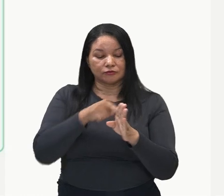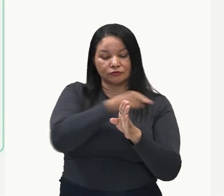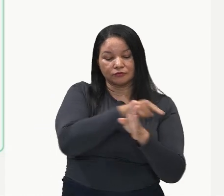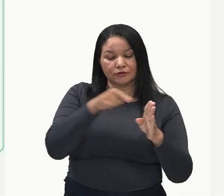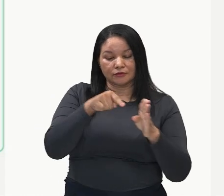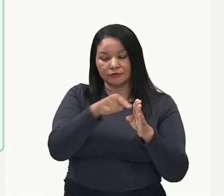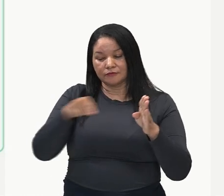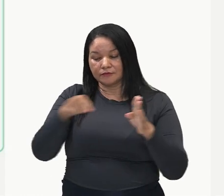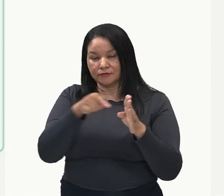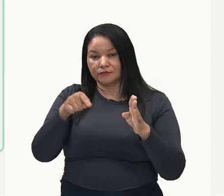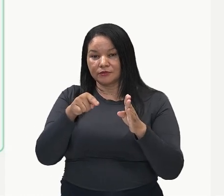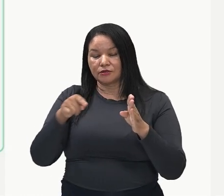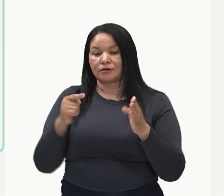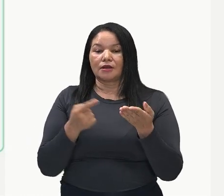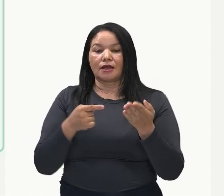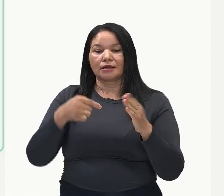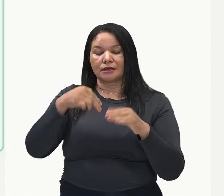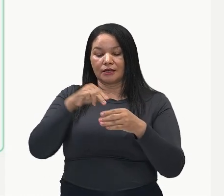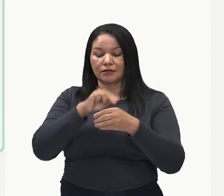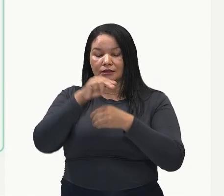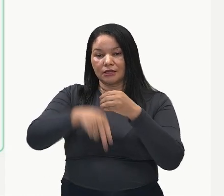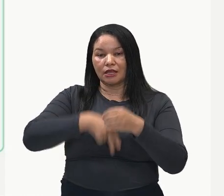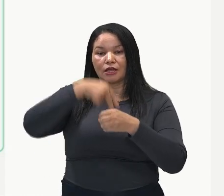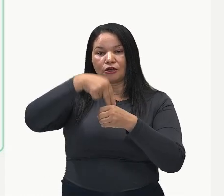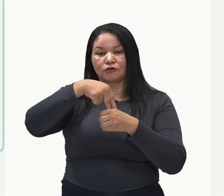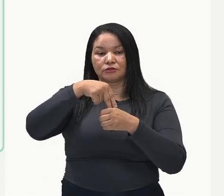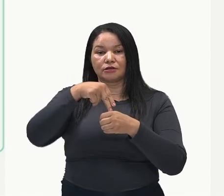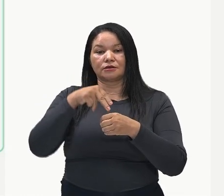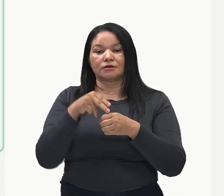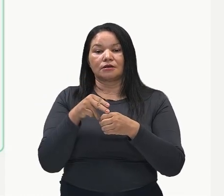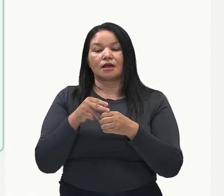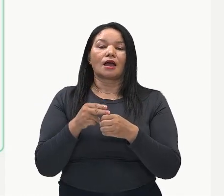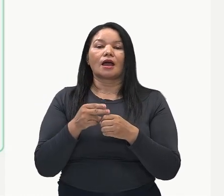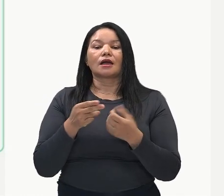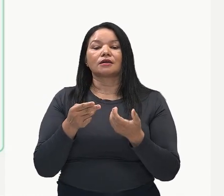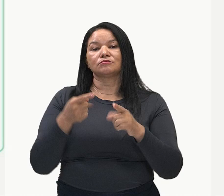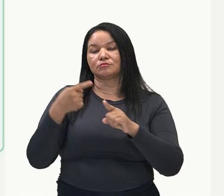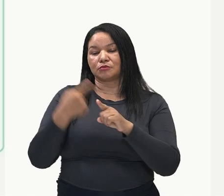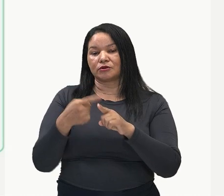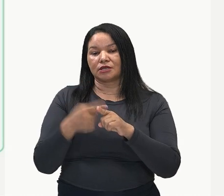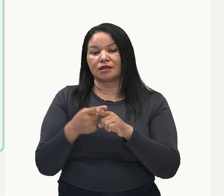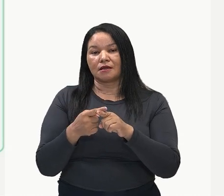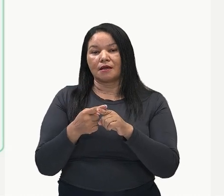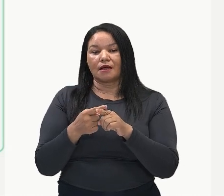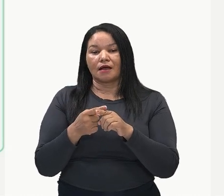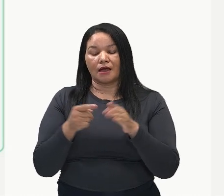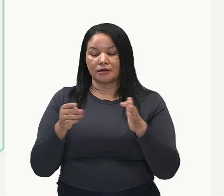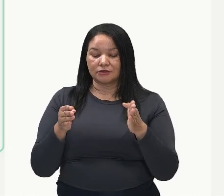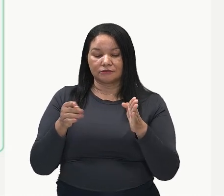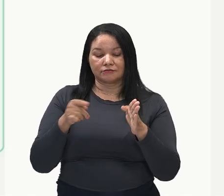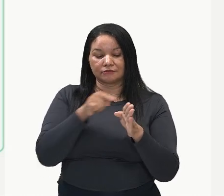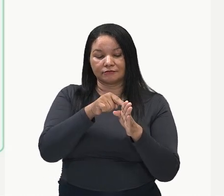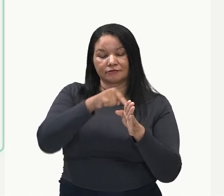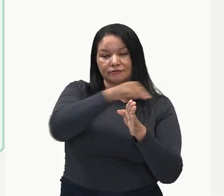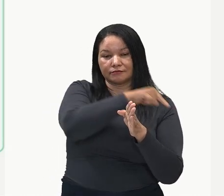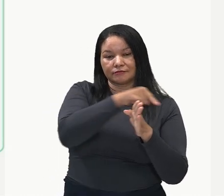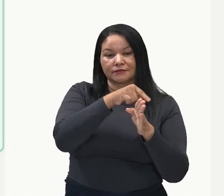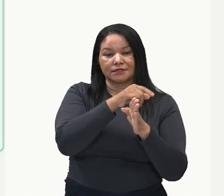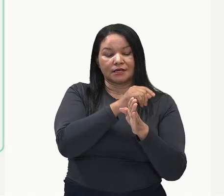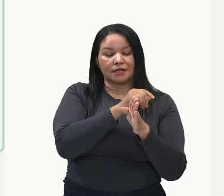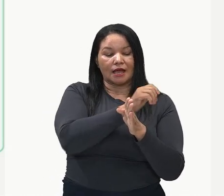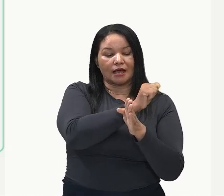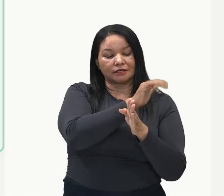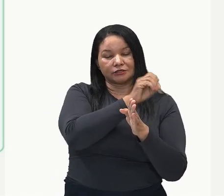consideradas substâncias neutras, certo? Porque elas estão numa escala intermediária entre aquilo que é ácido e entre aquilo